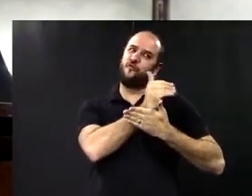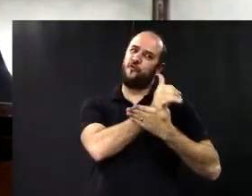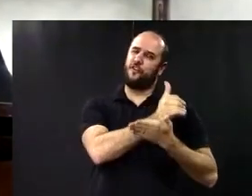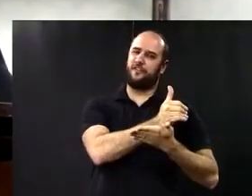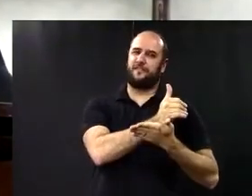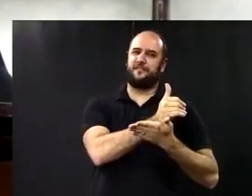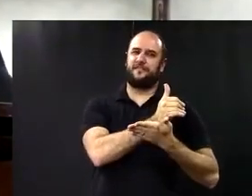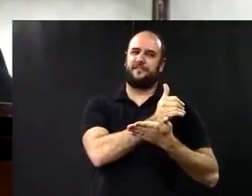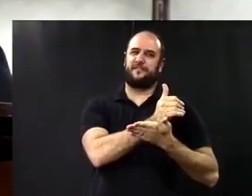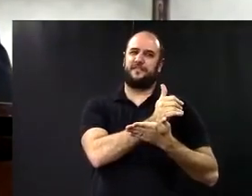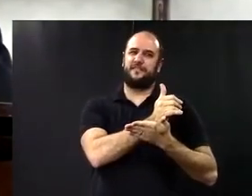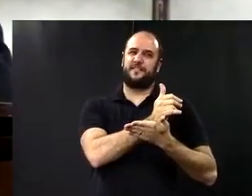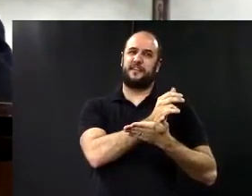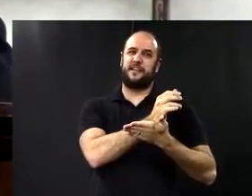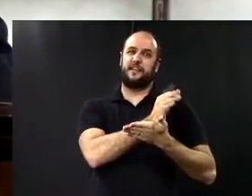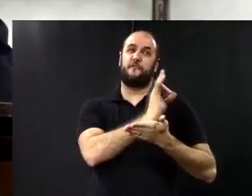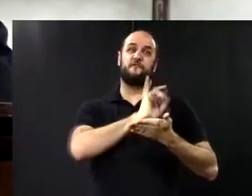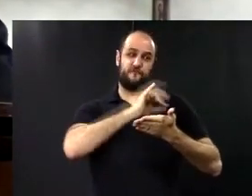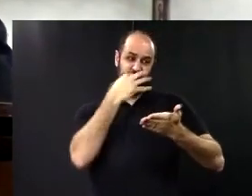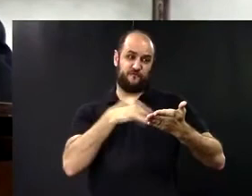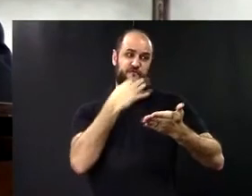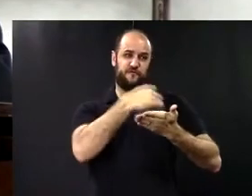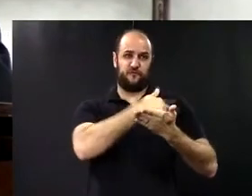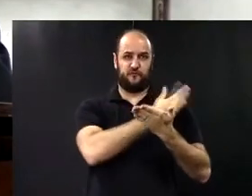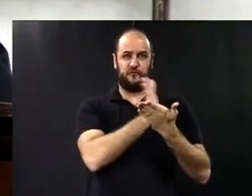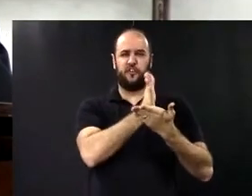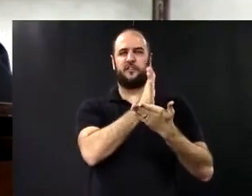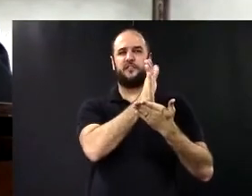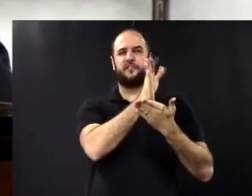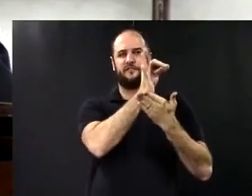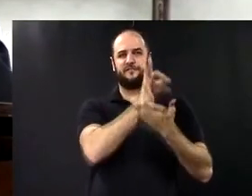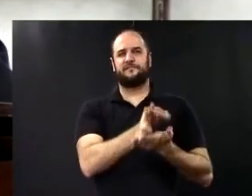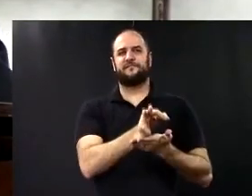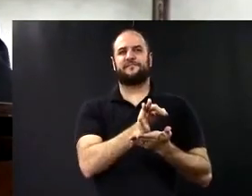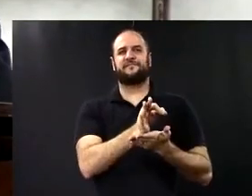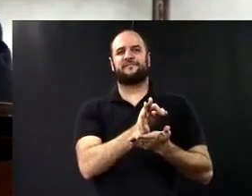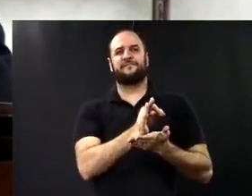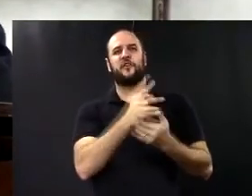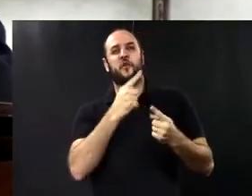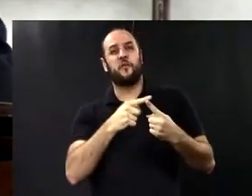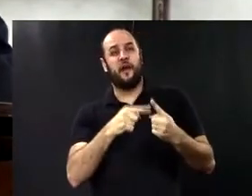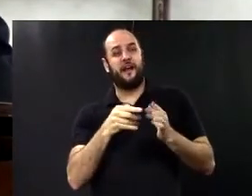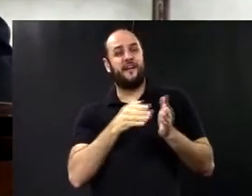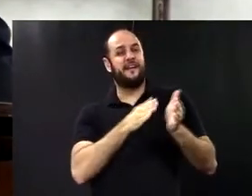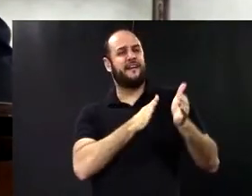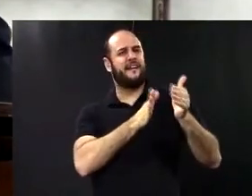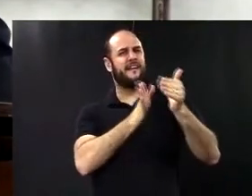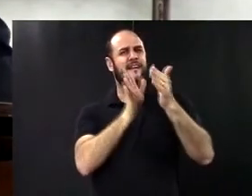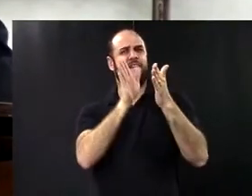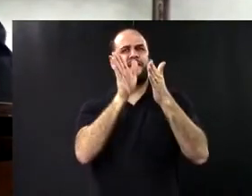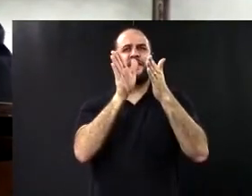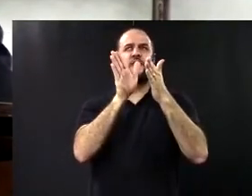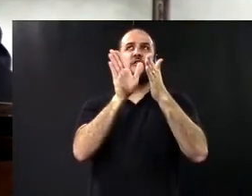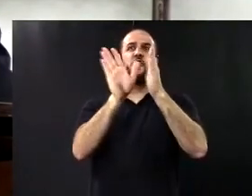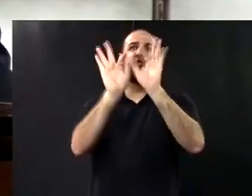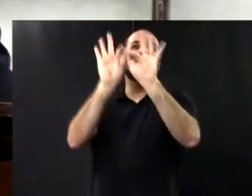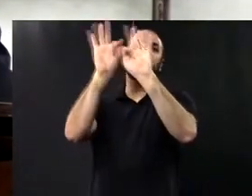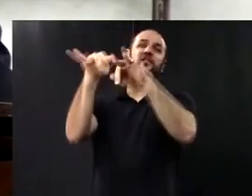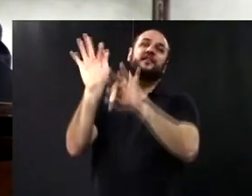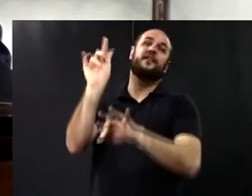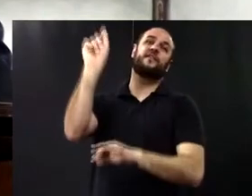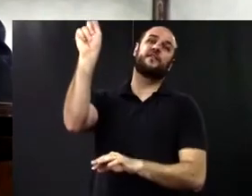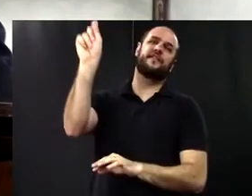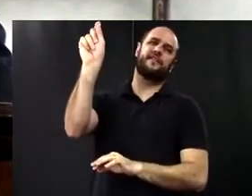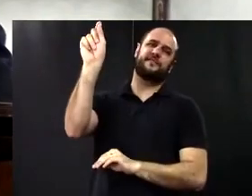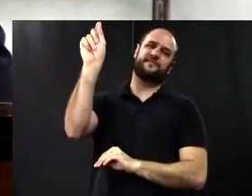novamente para esse caminho, pois esse caminho tem um final,